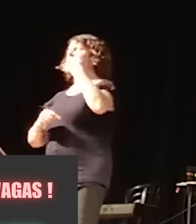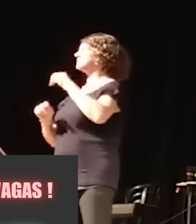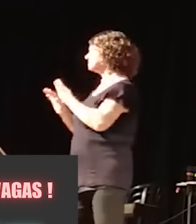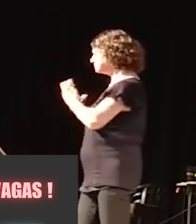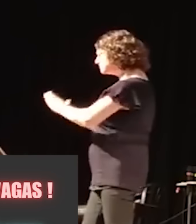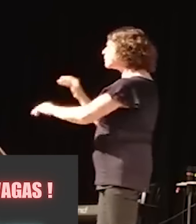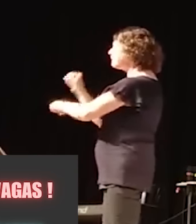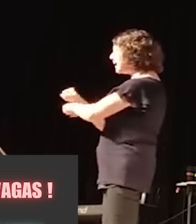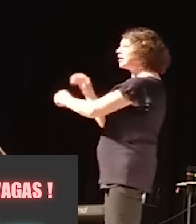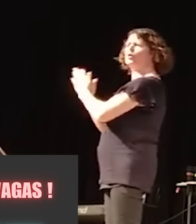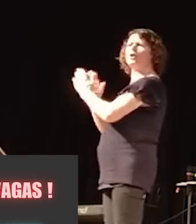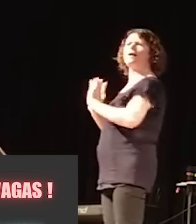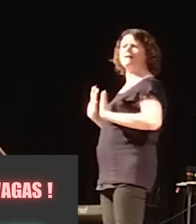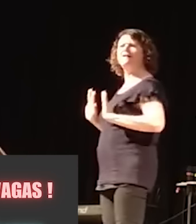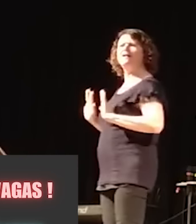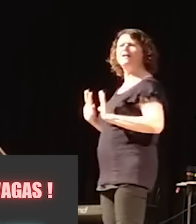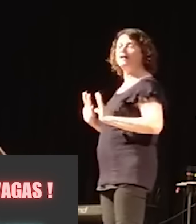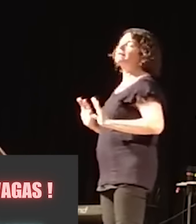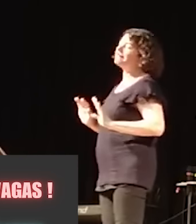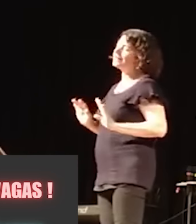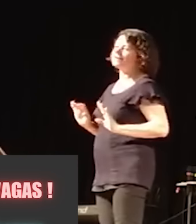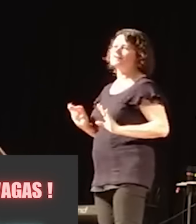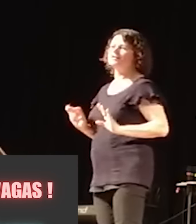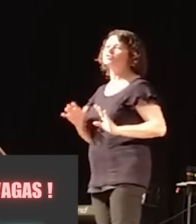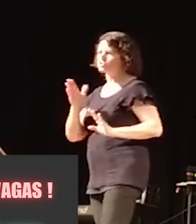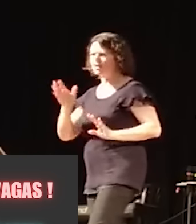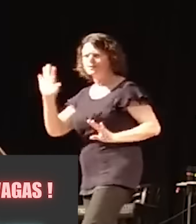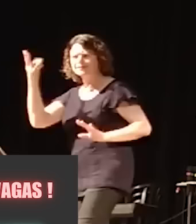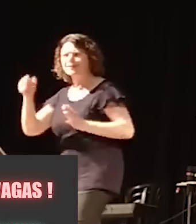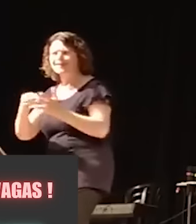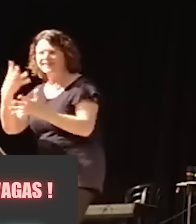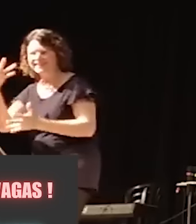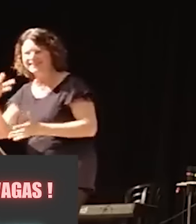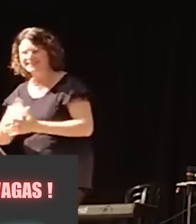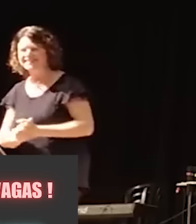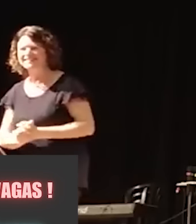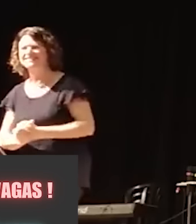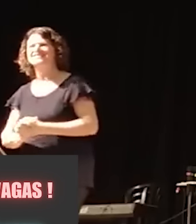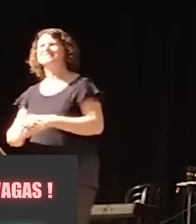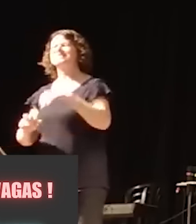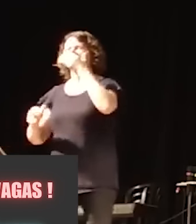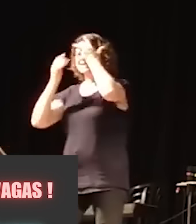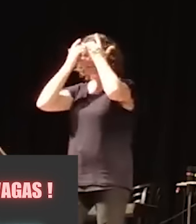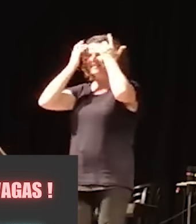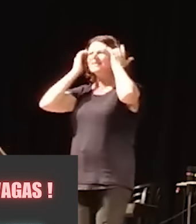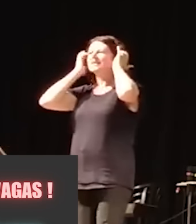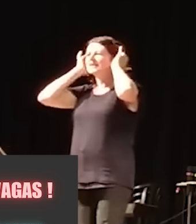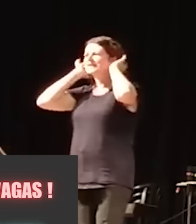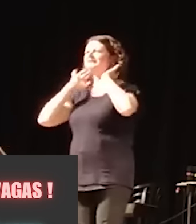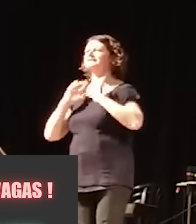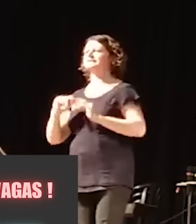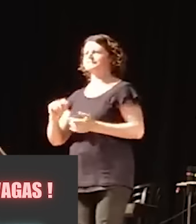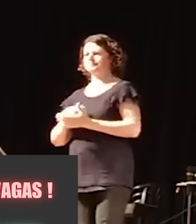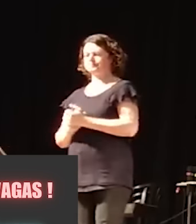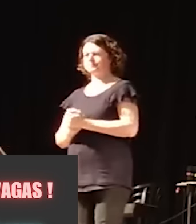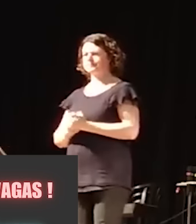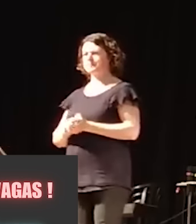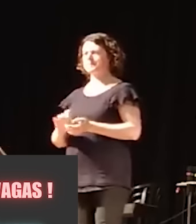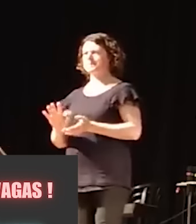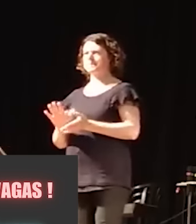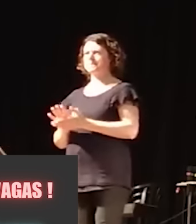vezes esses dias a irmã desse a esposa desse homem congrega pra gente na